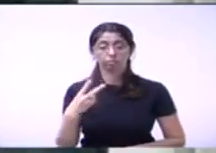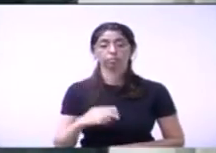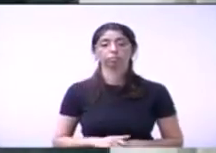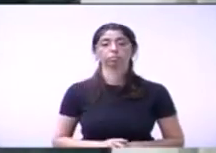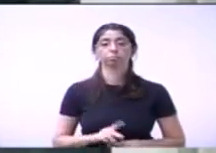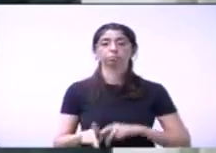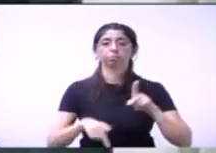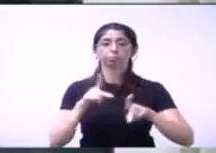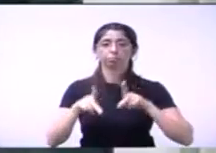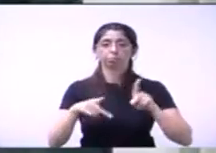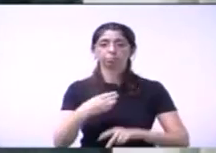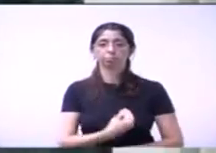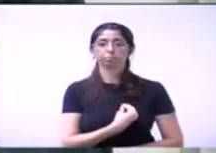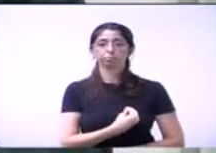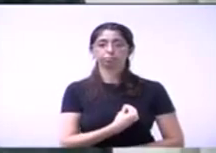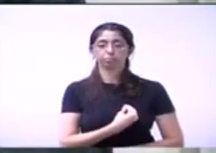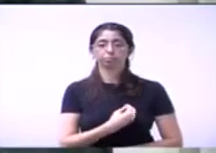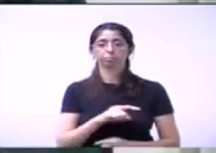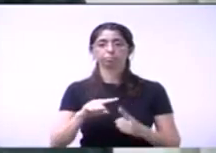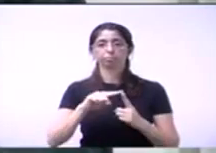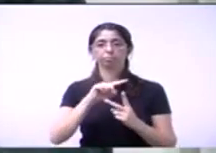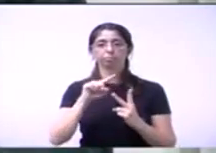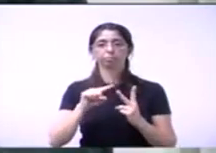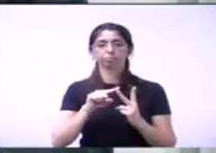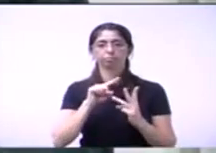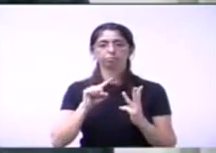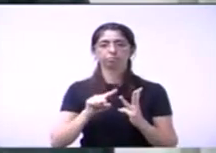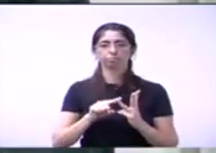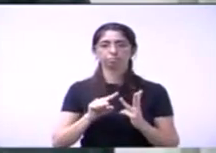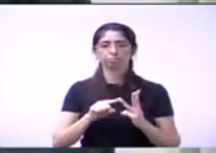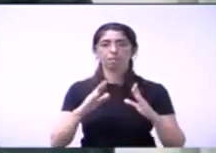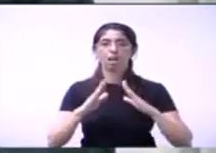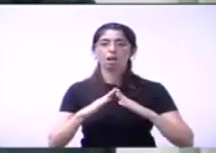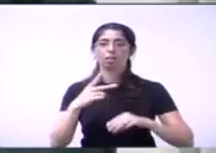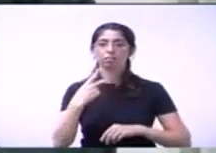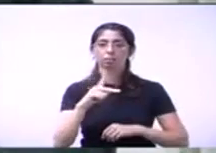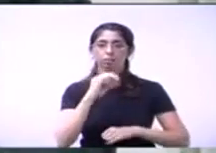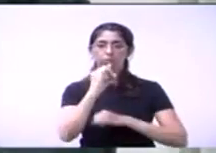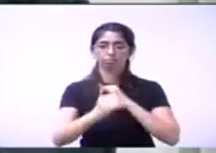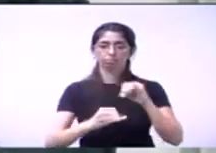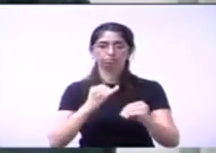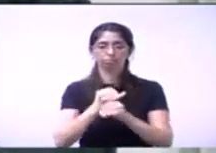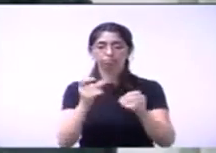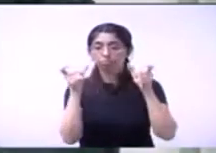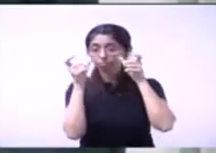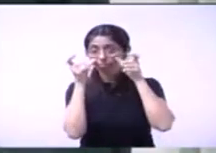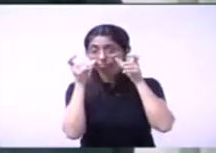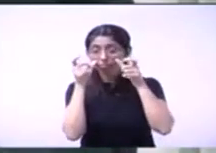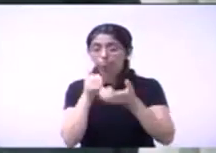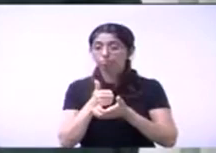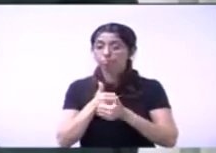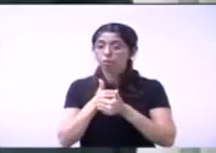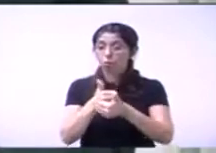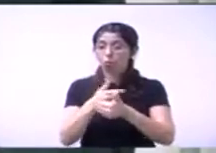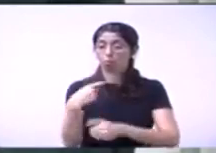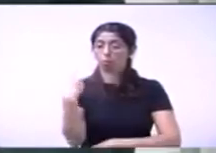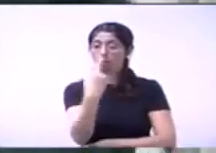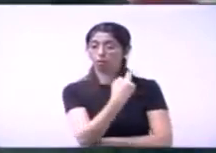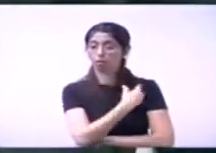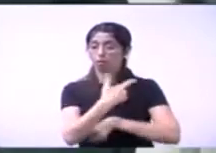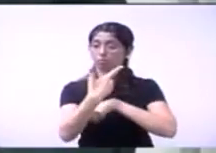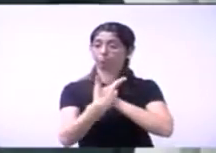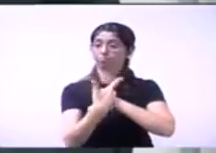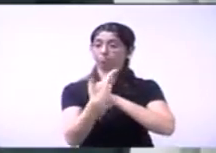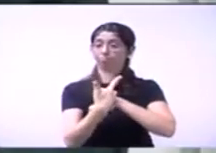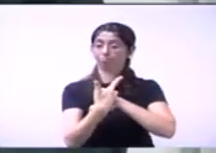Quero saudar também a todos que nos assistem pela internet. Cumprimento também o senhor Antônio e sua esposa, que está